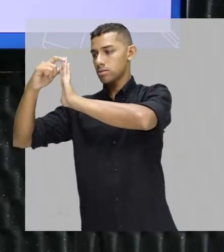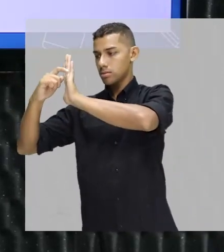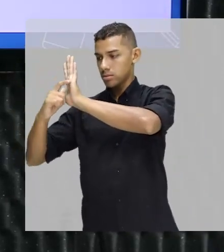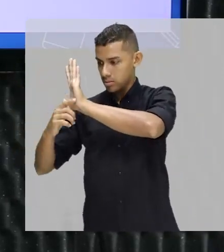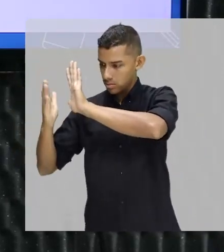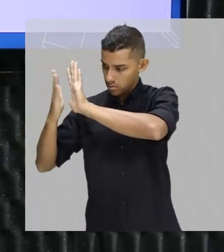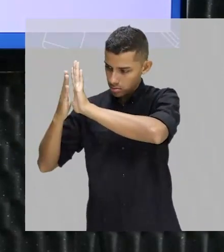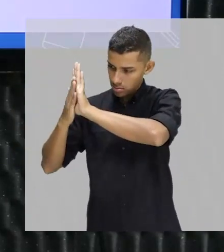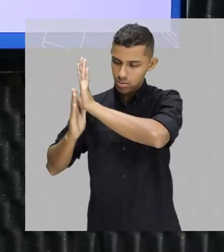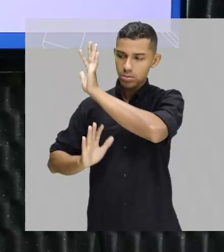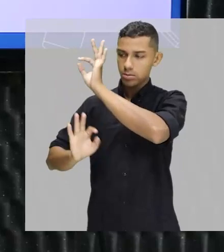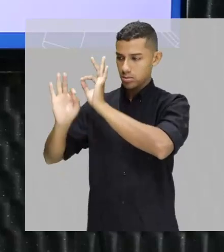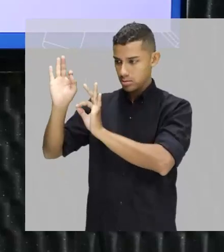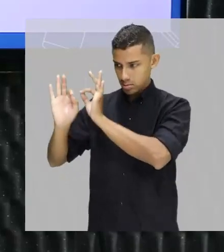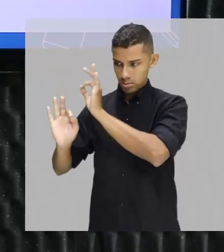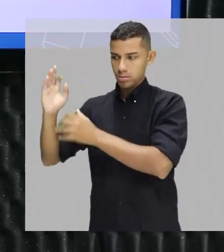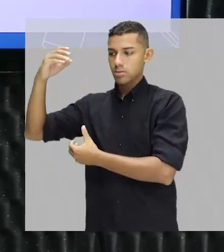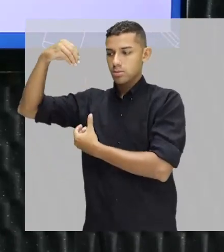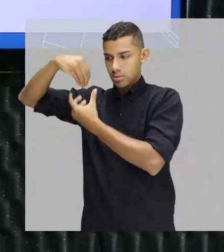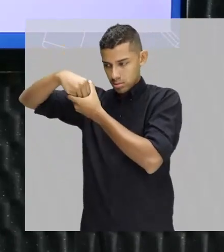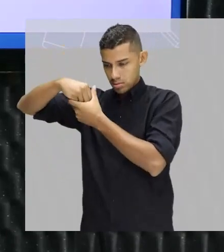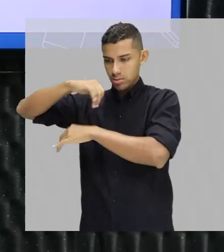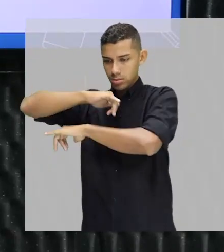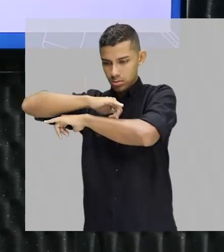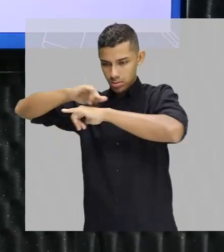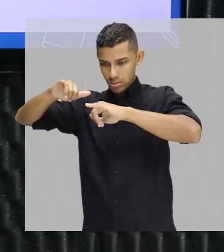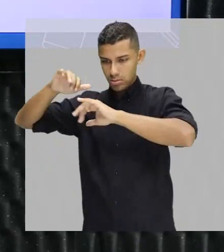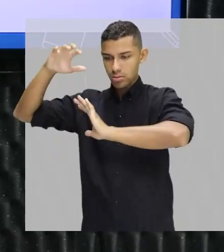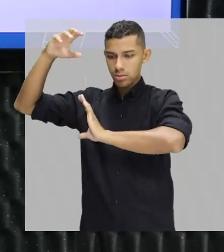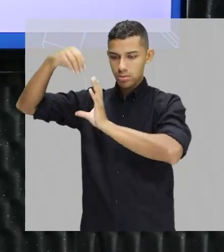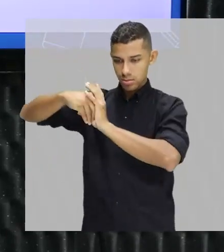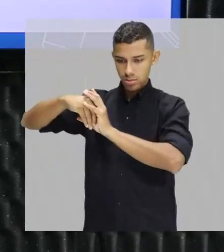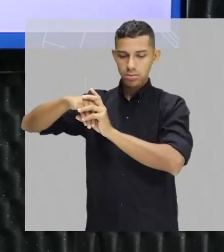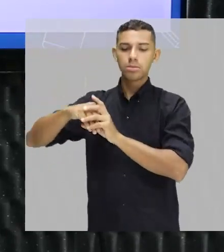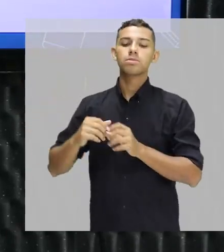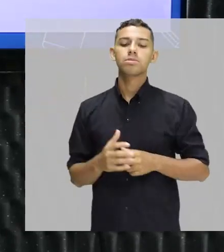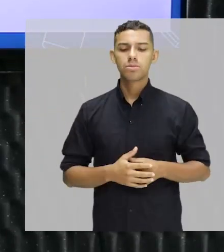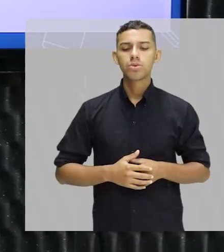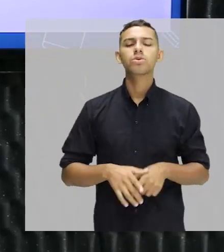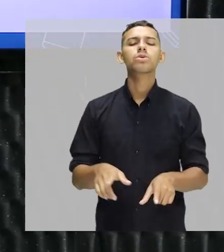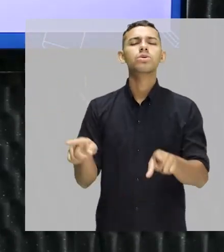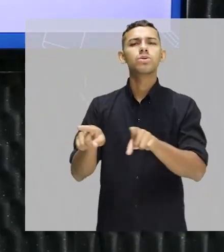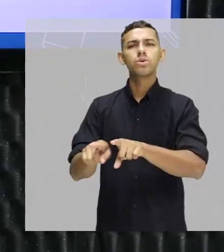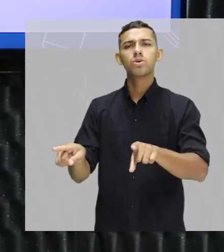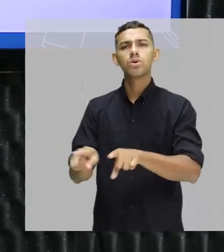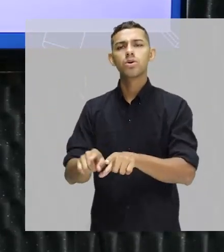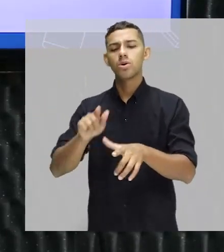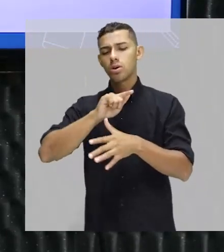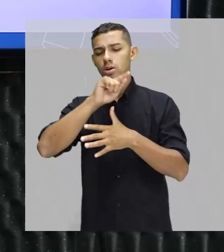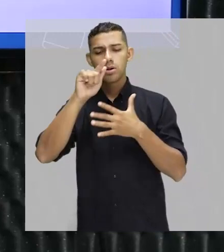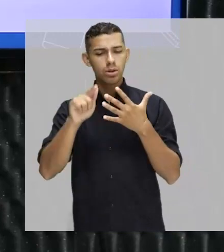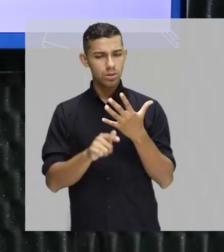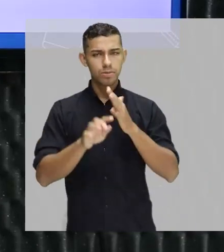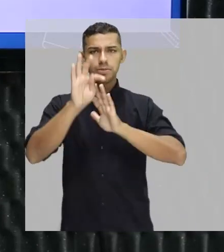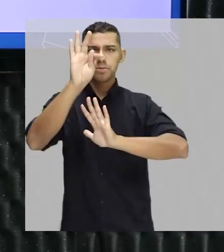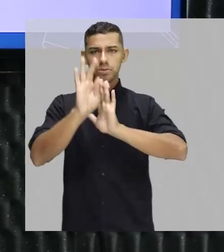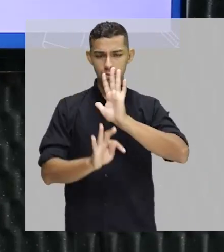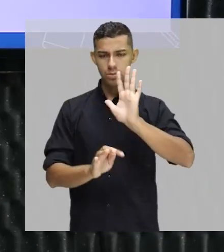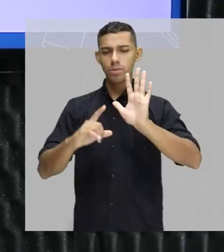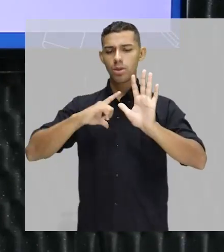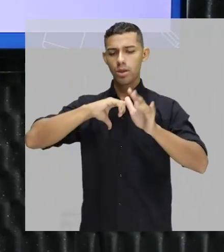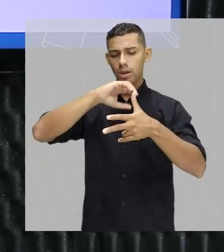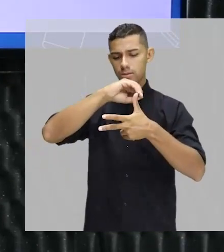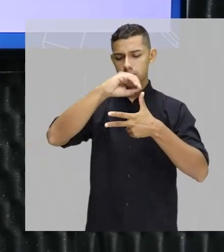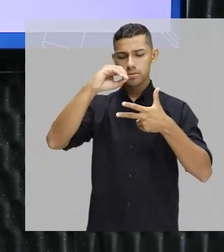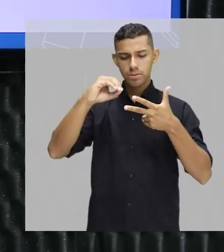a notícia em si, né? Outro gênero textual que é muito frequente no Enem. Certamente vocês vão se deparar com